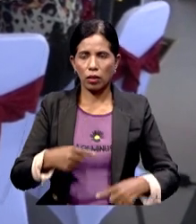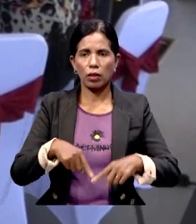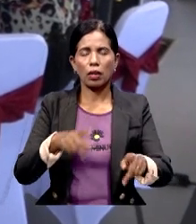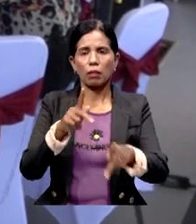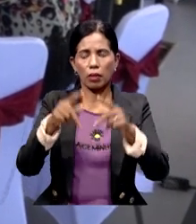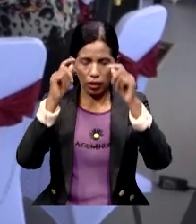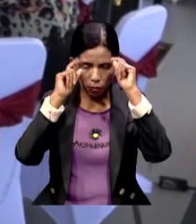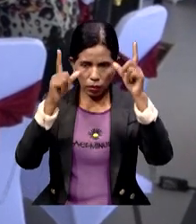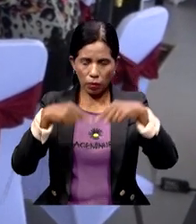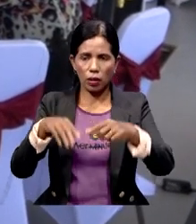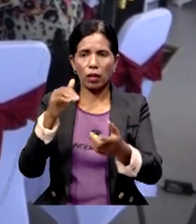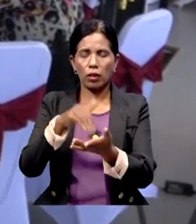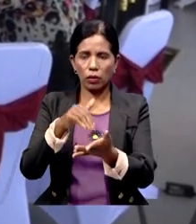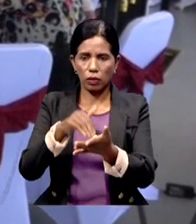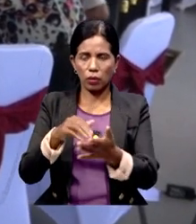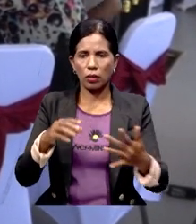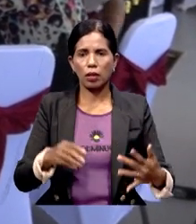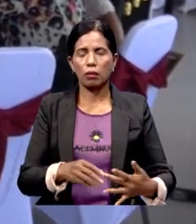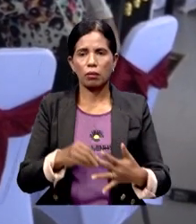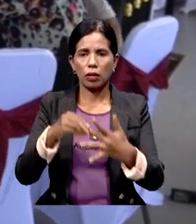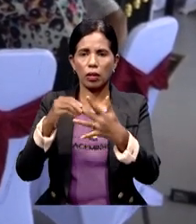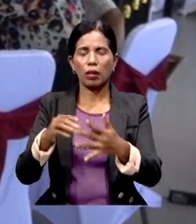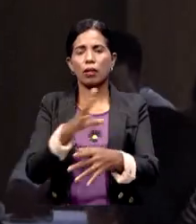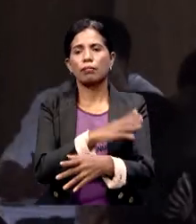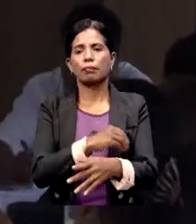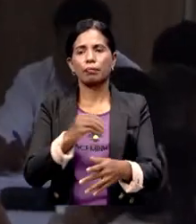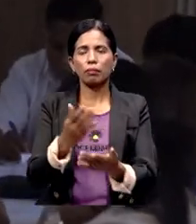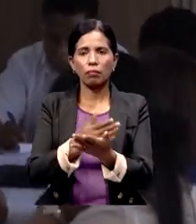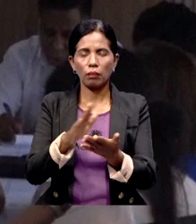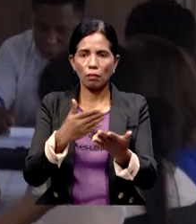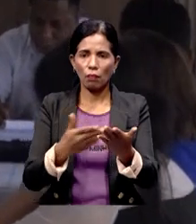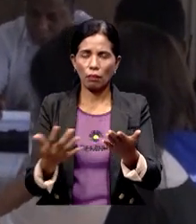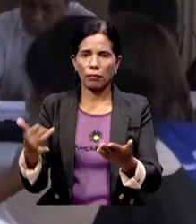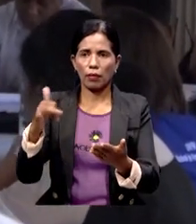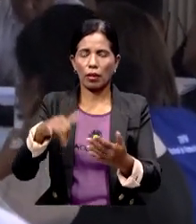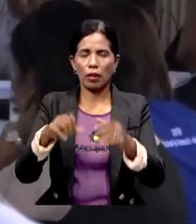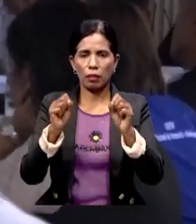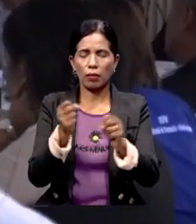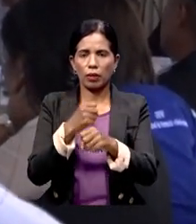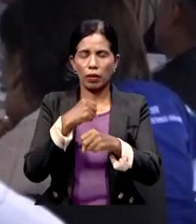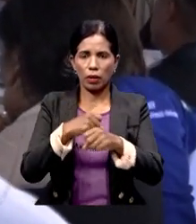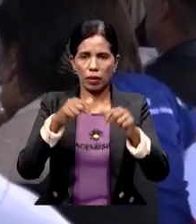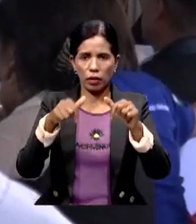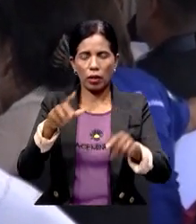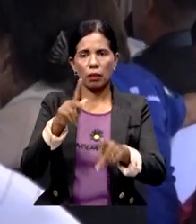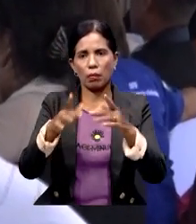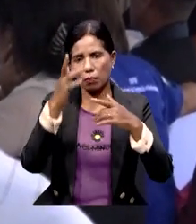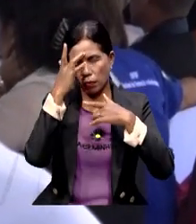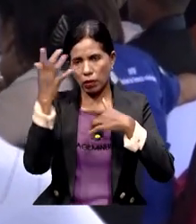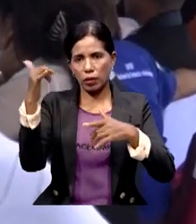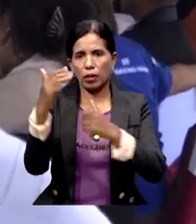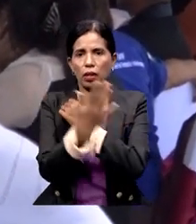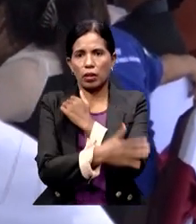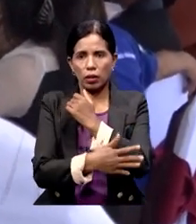Timoruan Sira bahalau estudo sub-especialidade, nomo sos equipamento Sira, onde bele halo tratamento bamora Sira e a